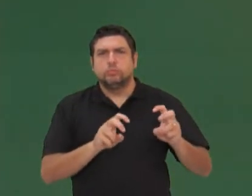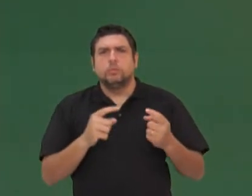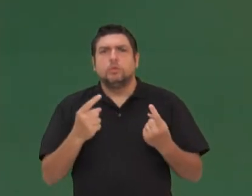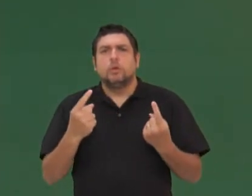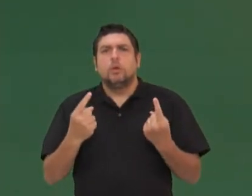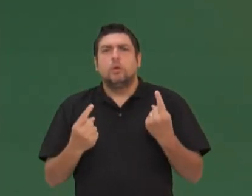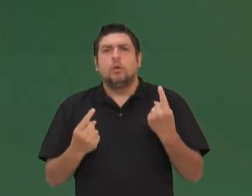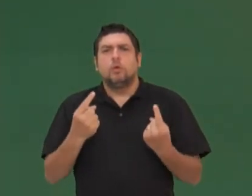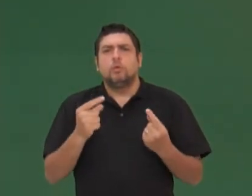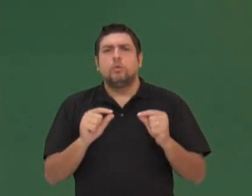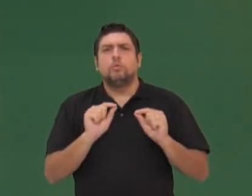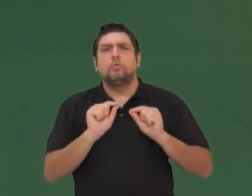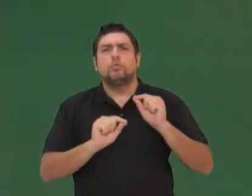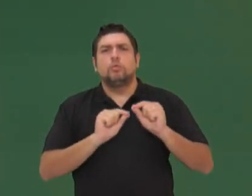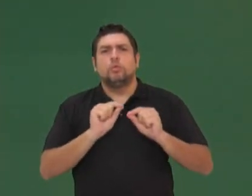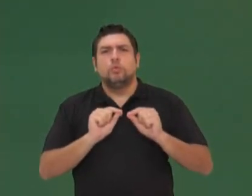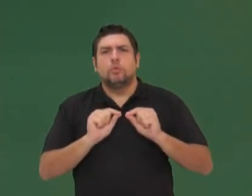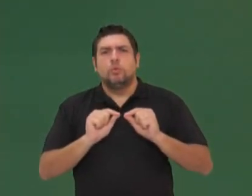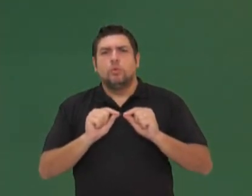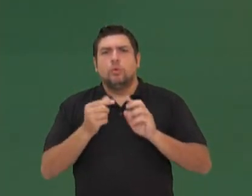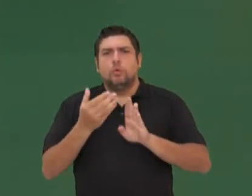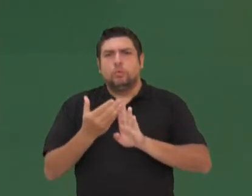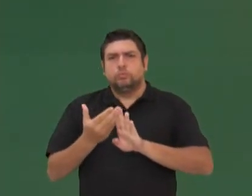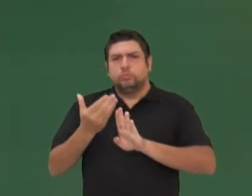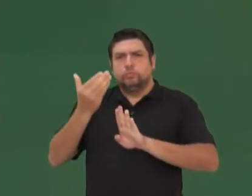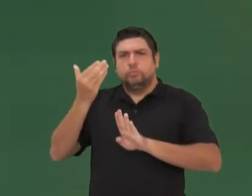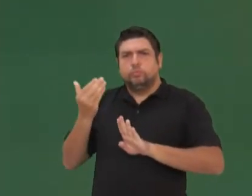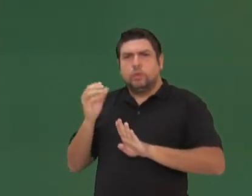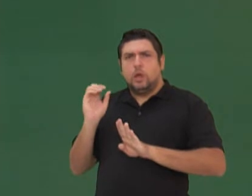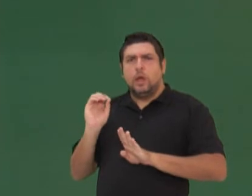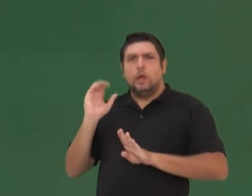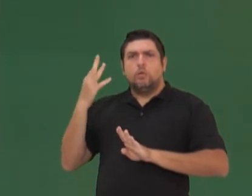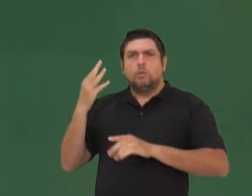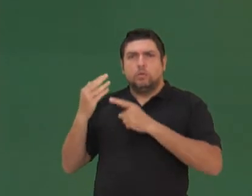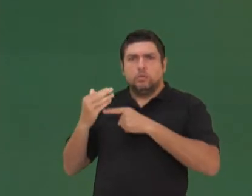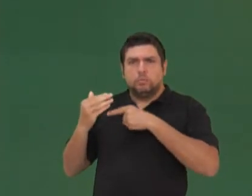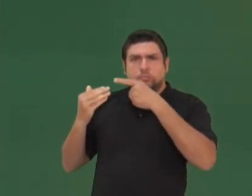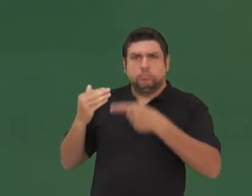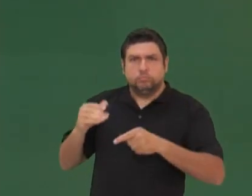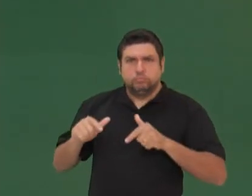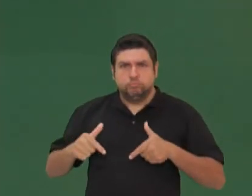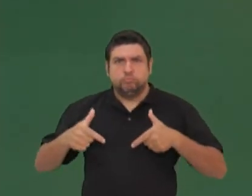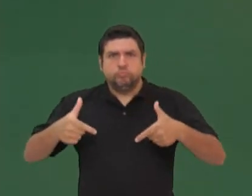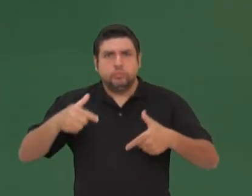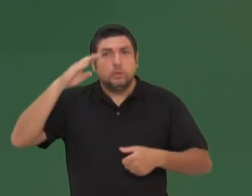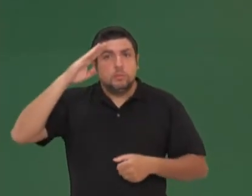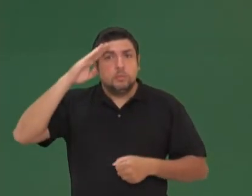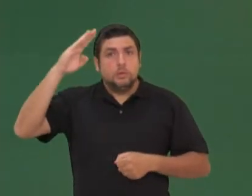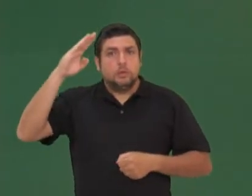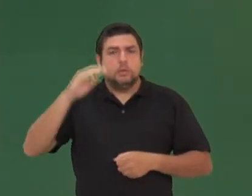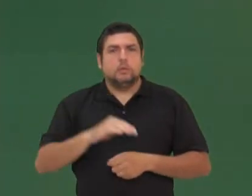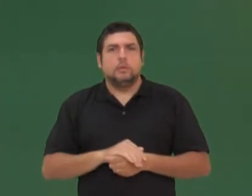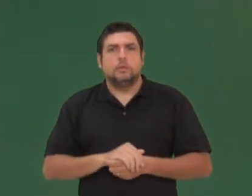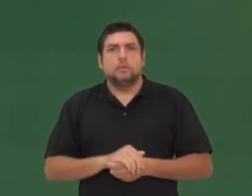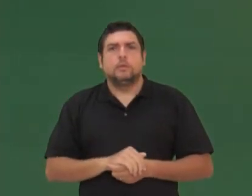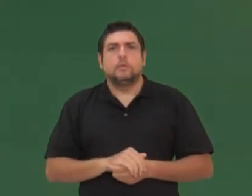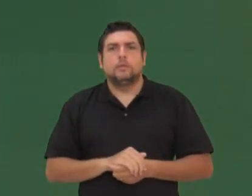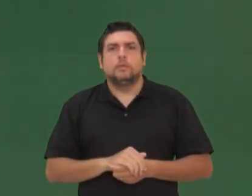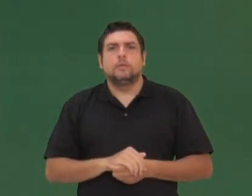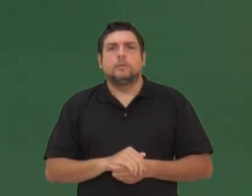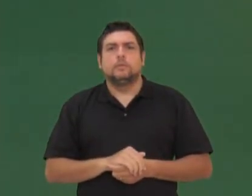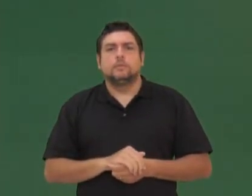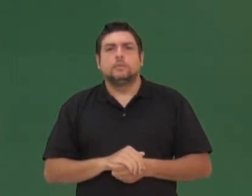ação posterior à principal. Olha como é importante aquela anotação da tela anterior, lembram? professor deu um tempinho para vocês anotarem também.